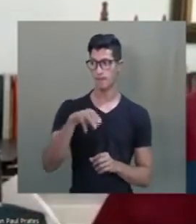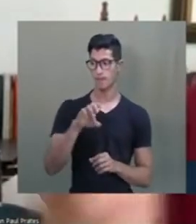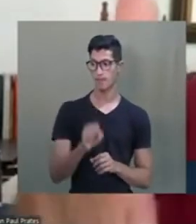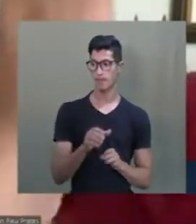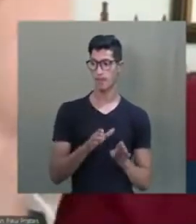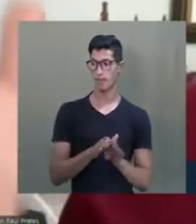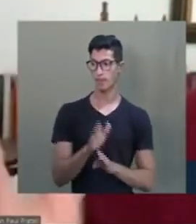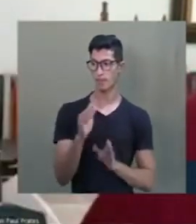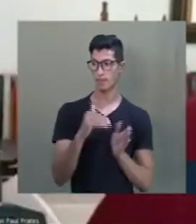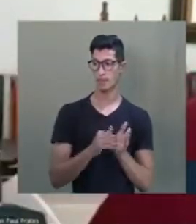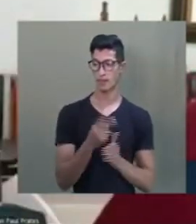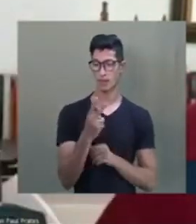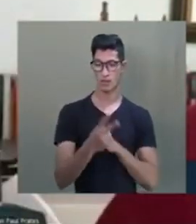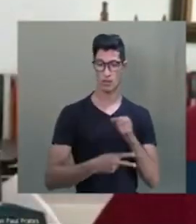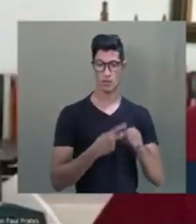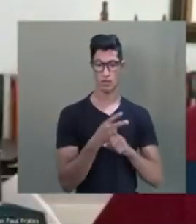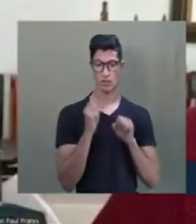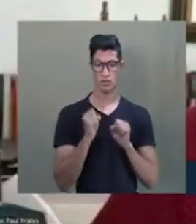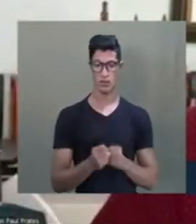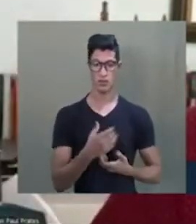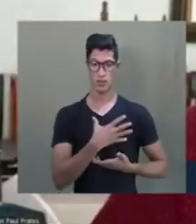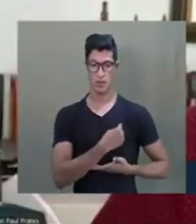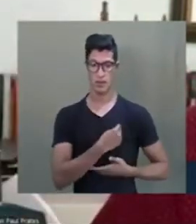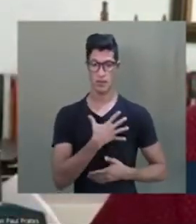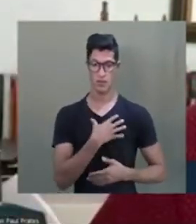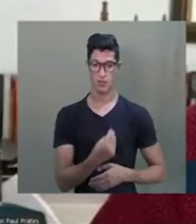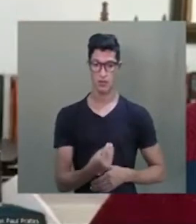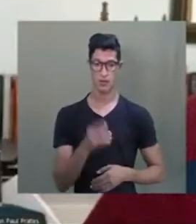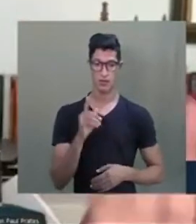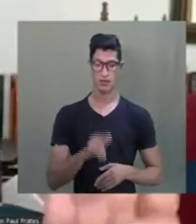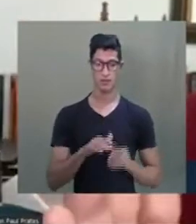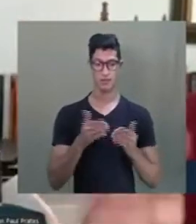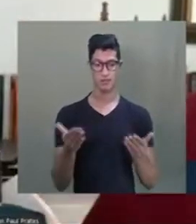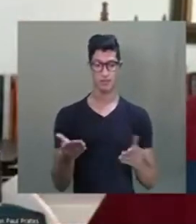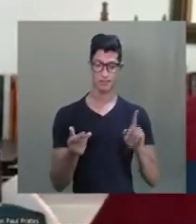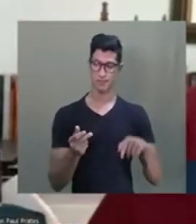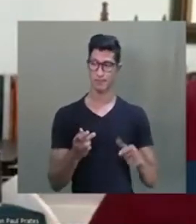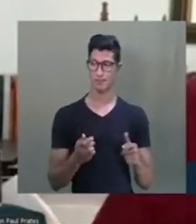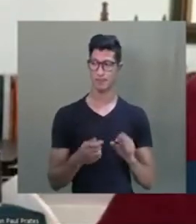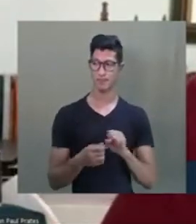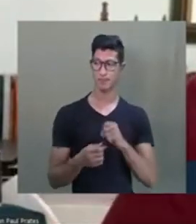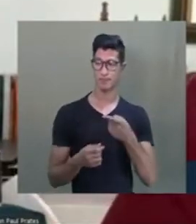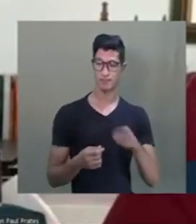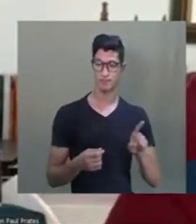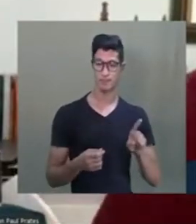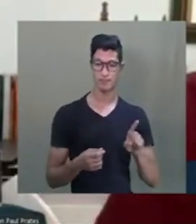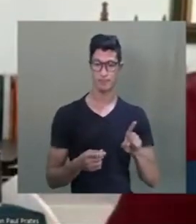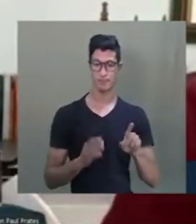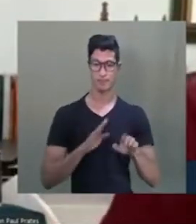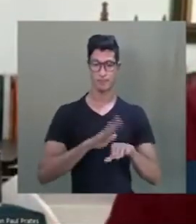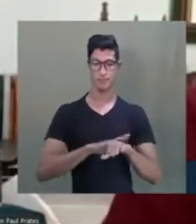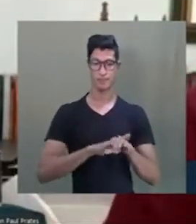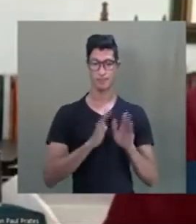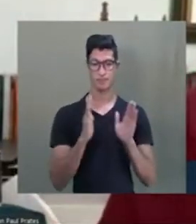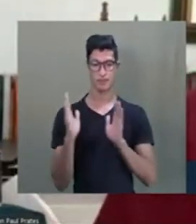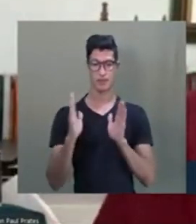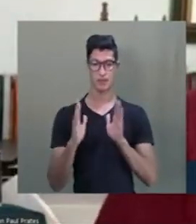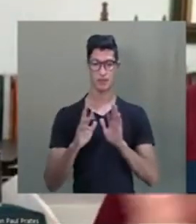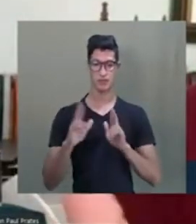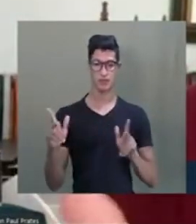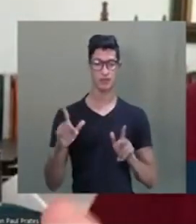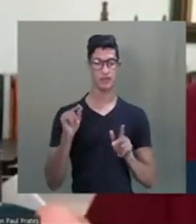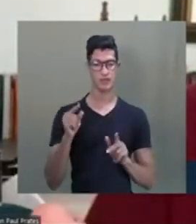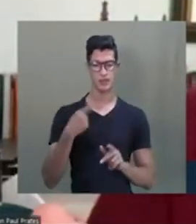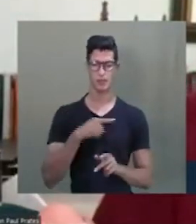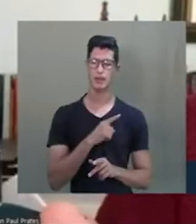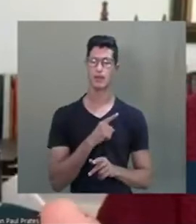que até 2 anos você pode amamentar seu filho. Então, são tempos diferentes. E aqui